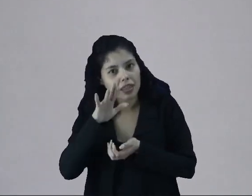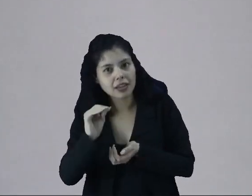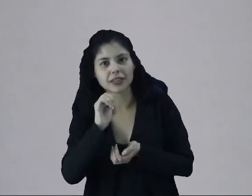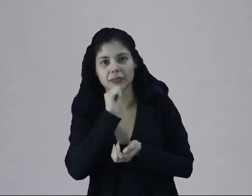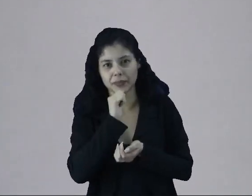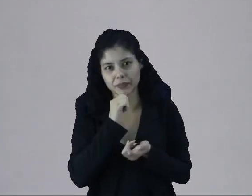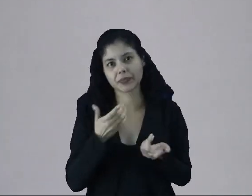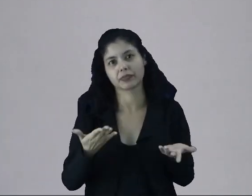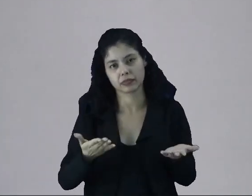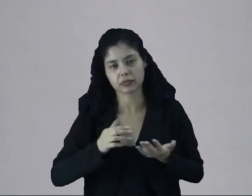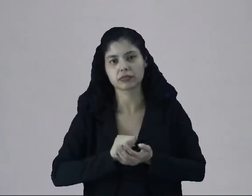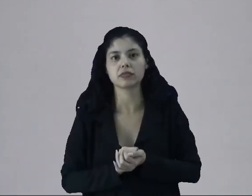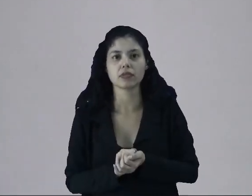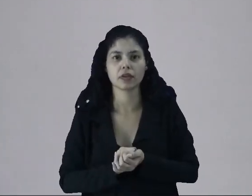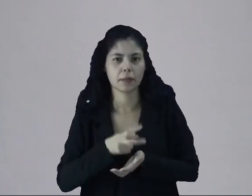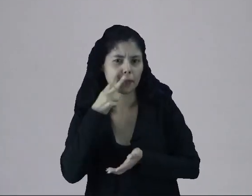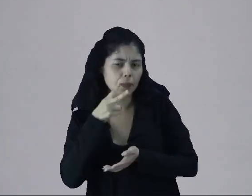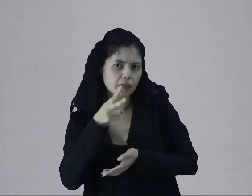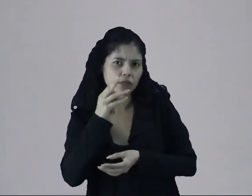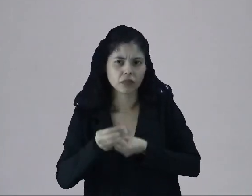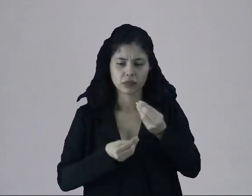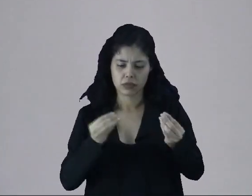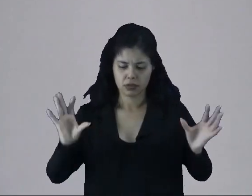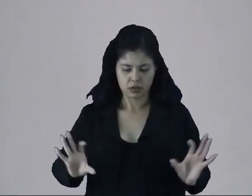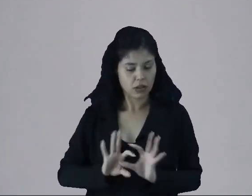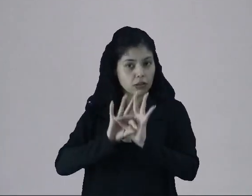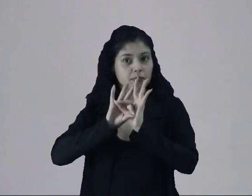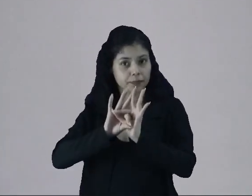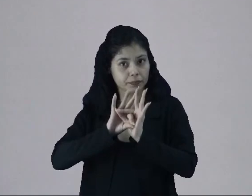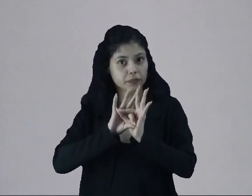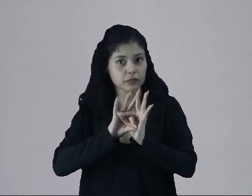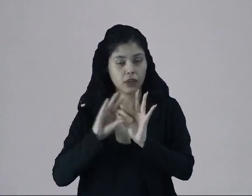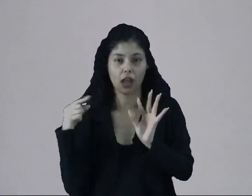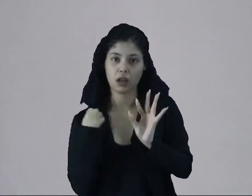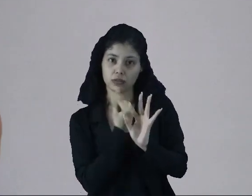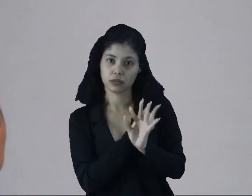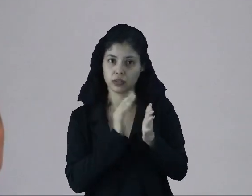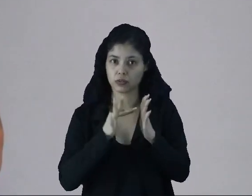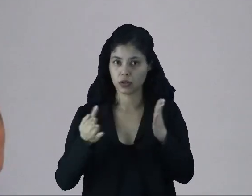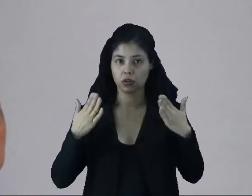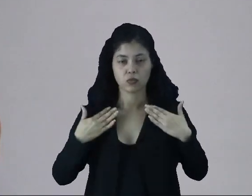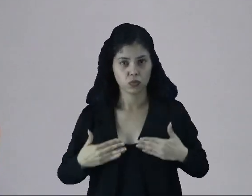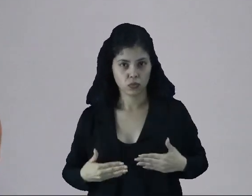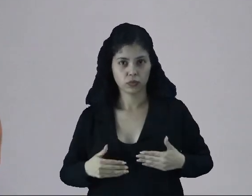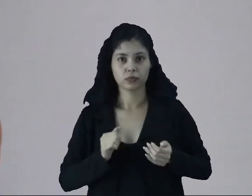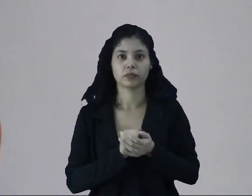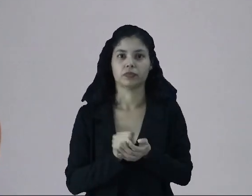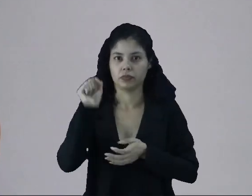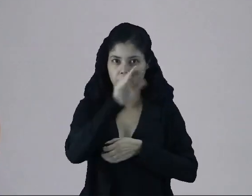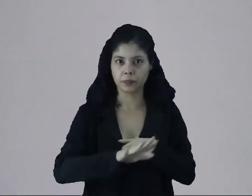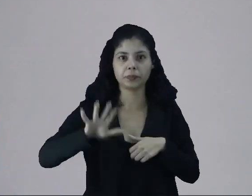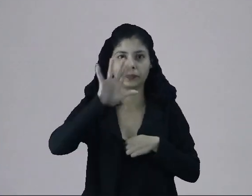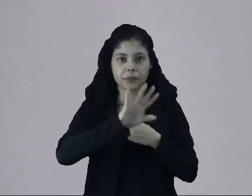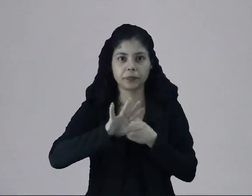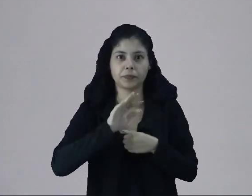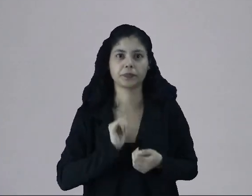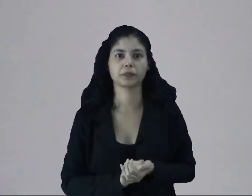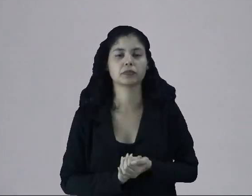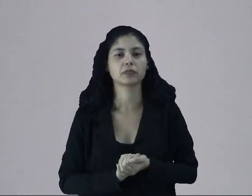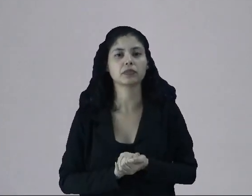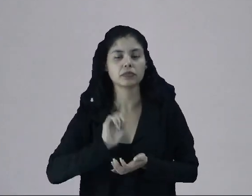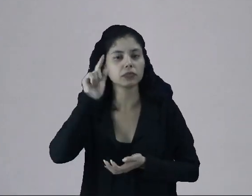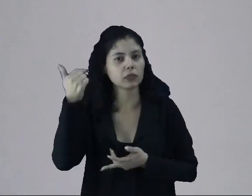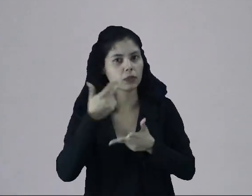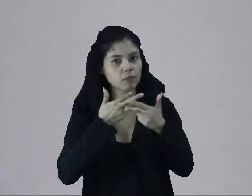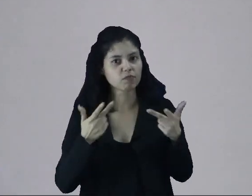Então, para vocês verem que a homeostase está muito relacionada ao nosso funcionamento do nosso corpo de forma geral. Uma